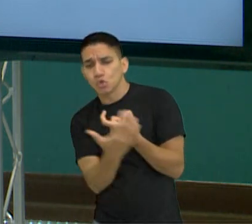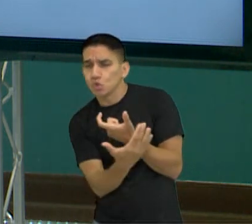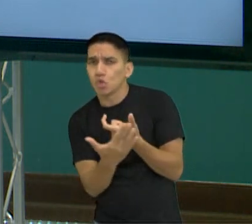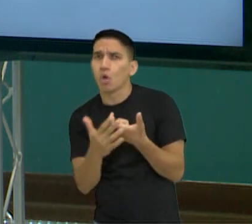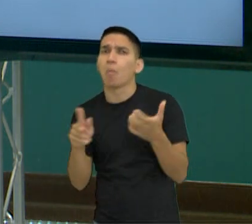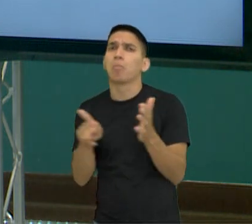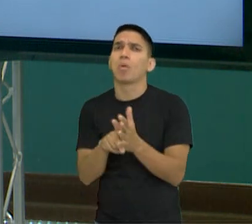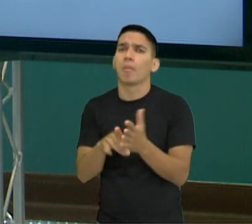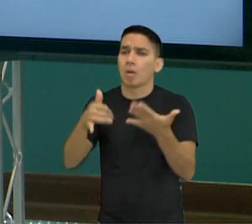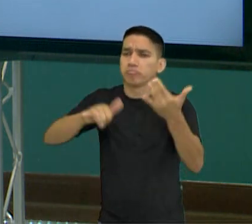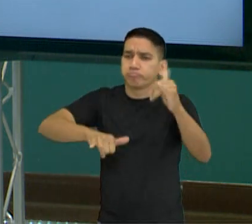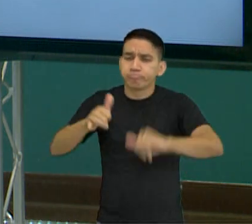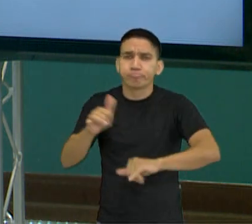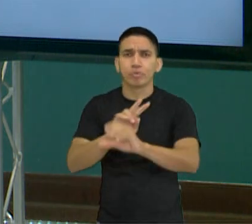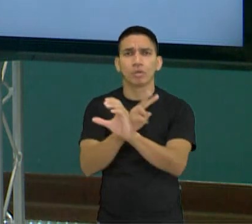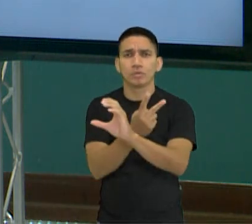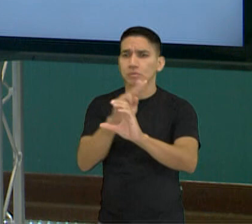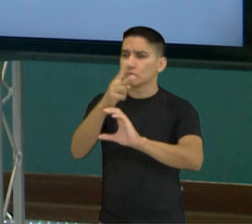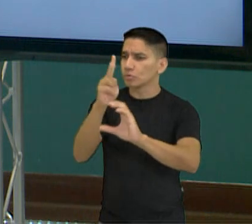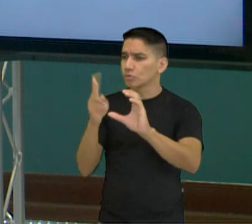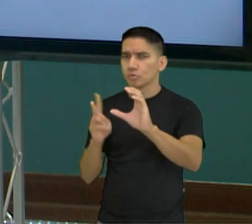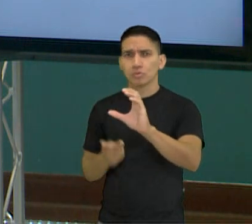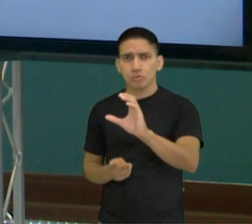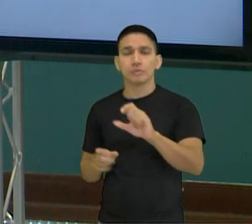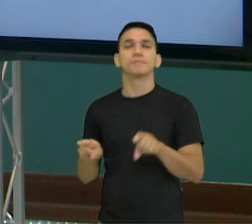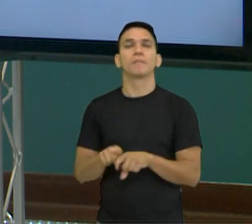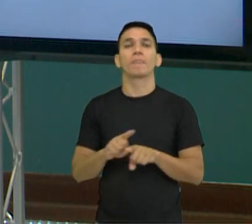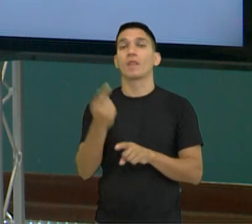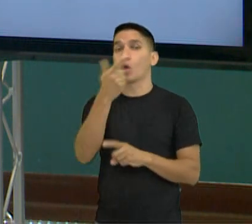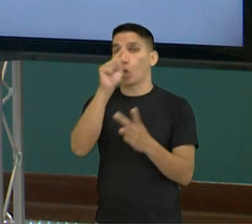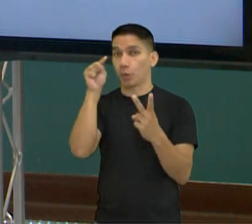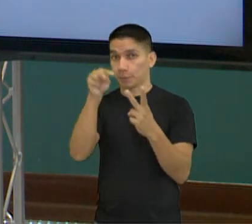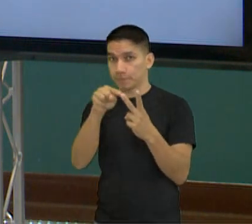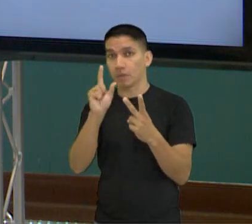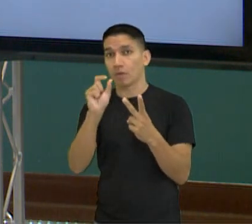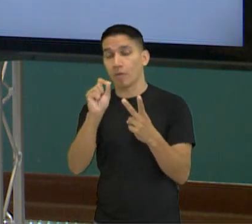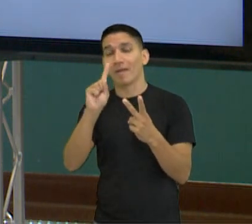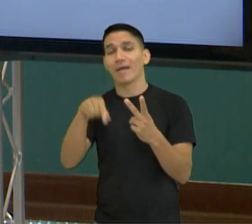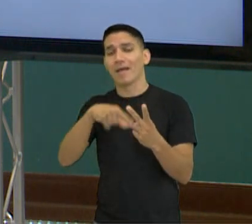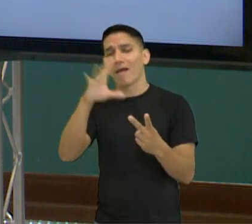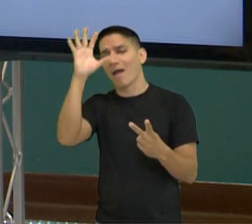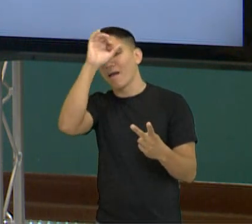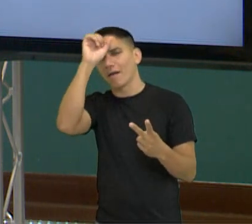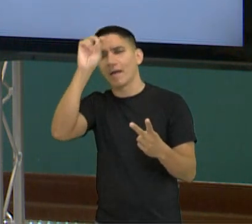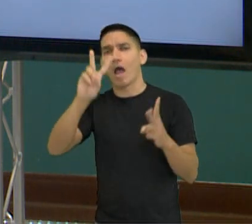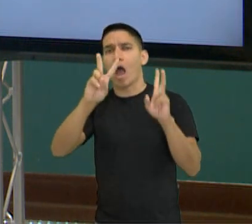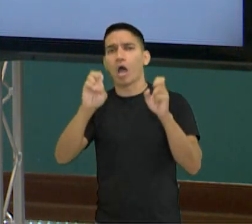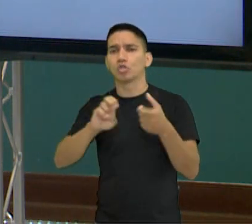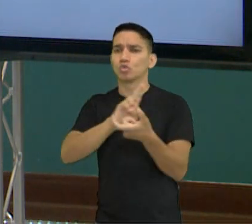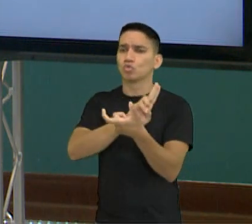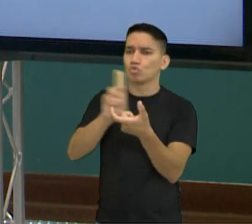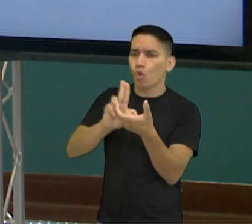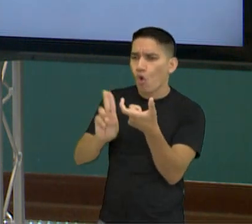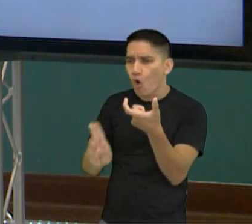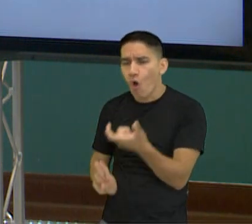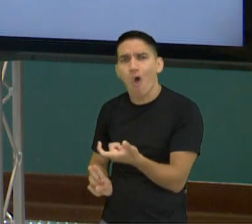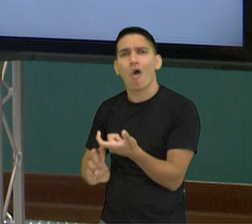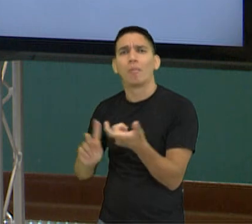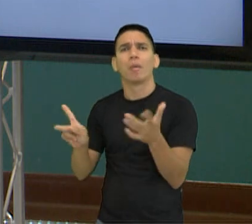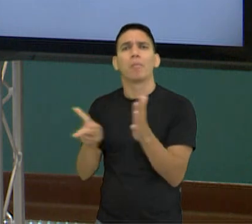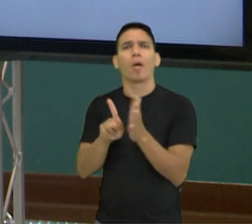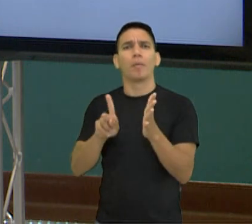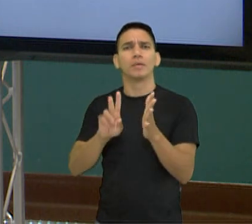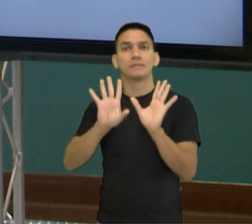compostos de hidrocarbonetos. Outro objetivo, aprender sobre a nomenclatura dos